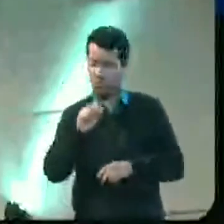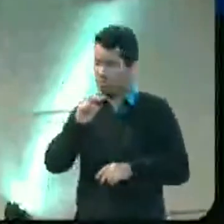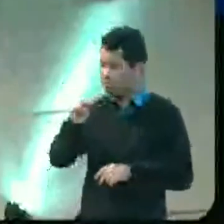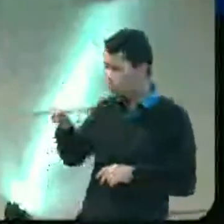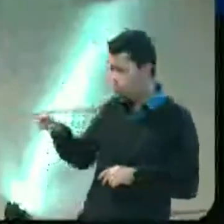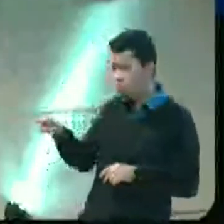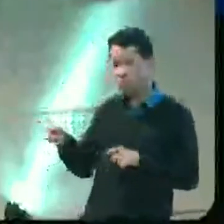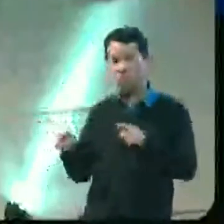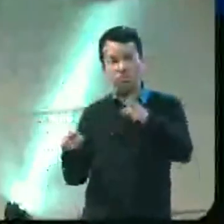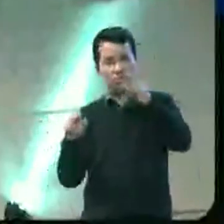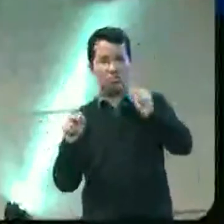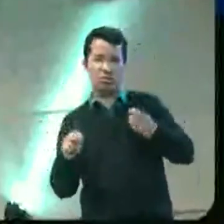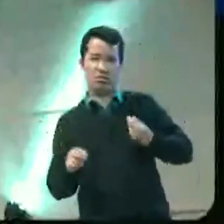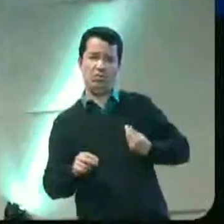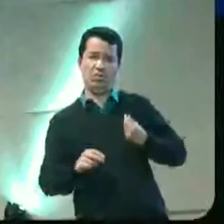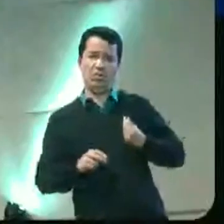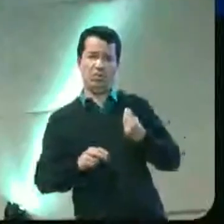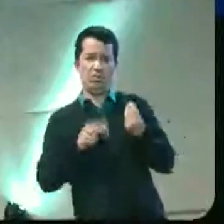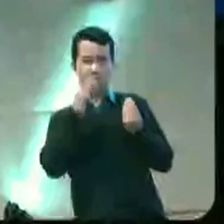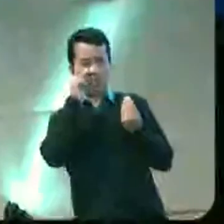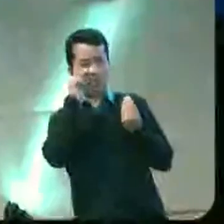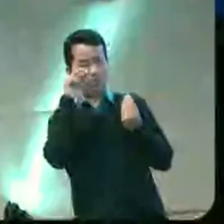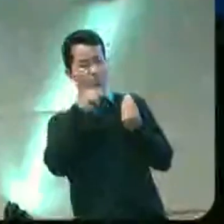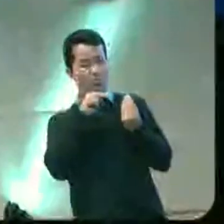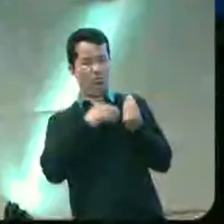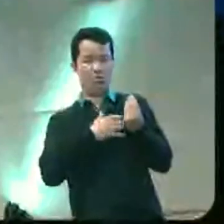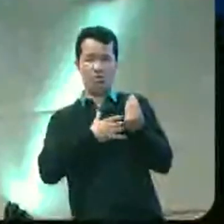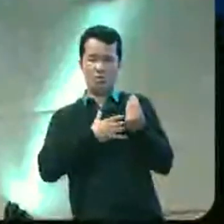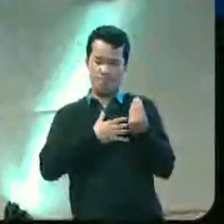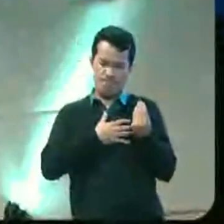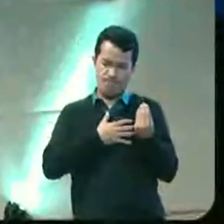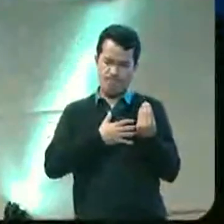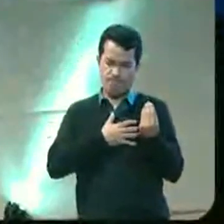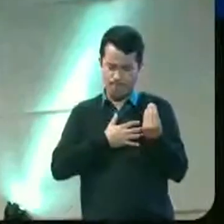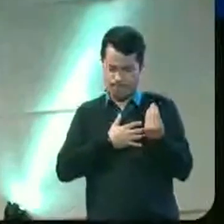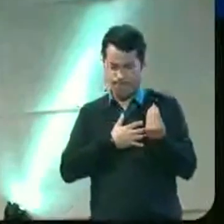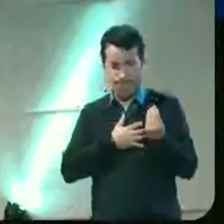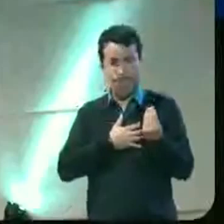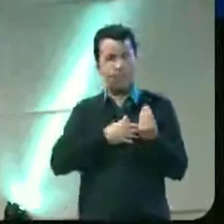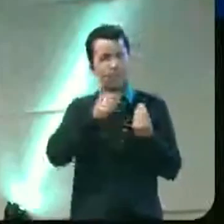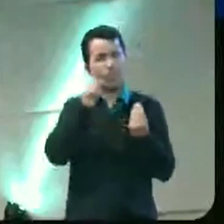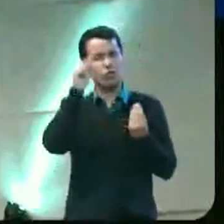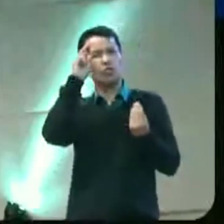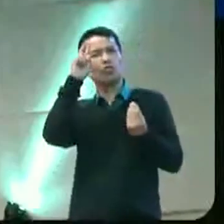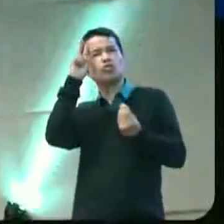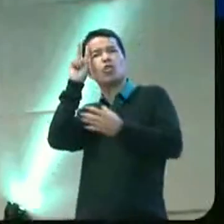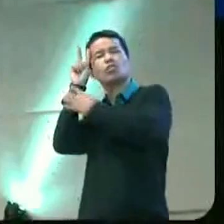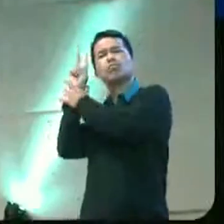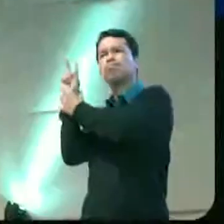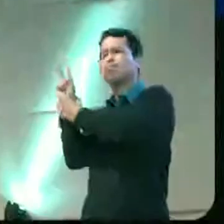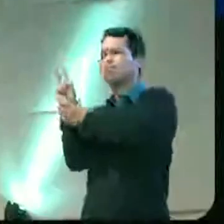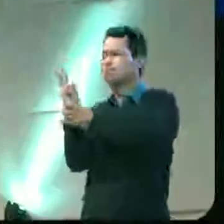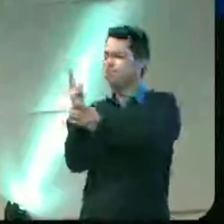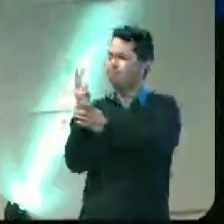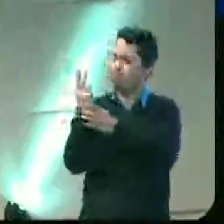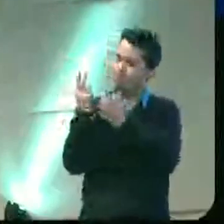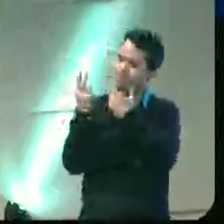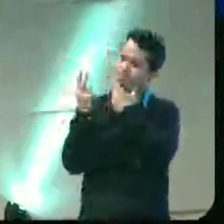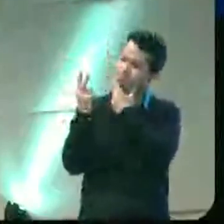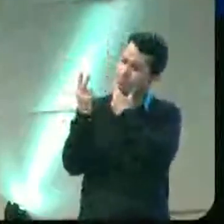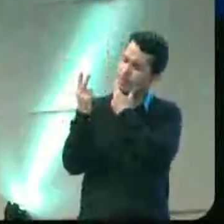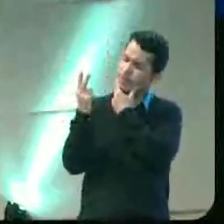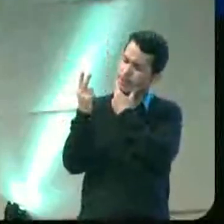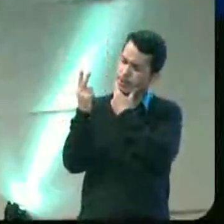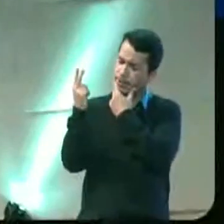olhe para a sua vida, para aquilo que até aqui você tem vivido. Olhe para a sua história. Pensa um pouco nisso, olha ao